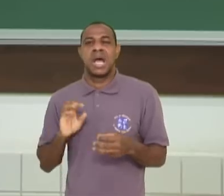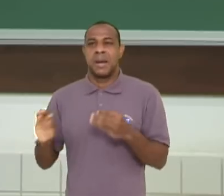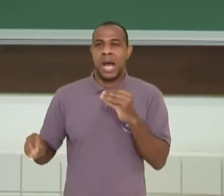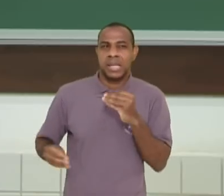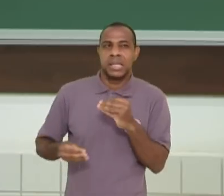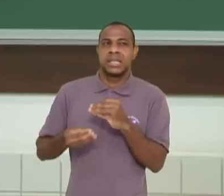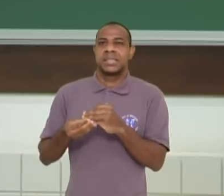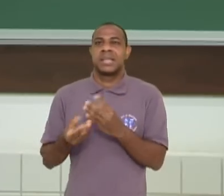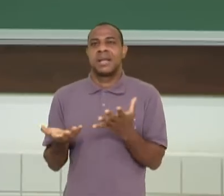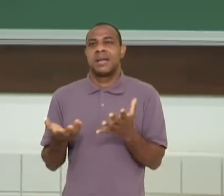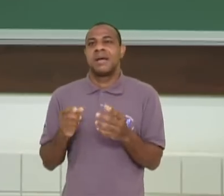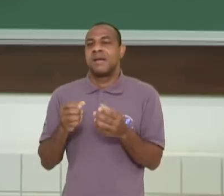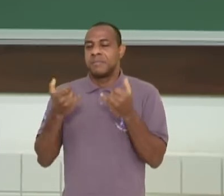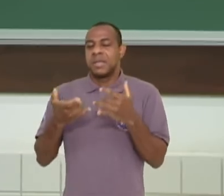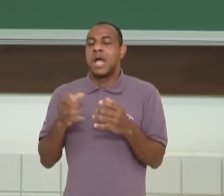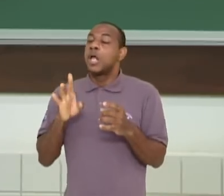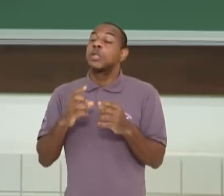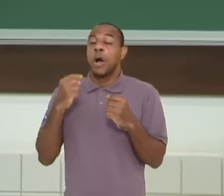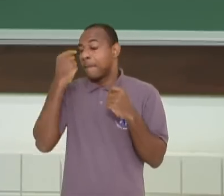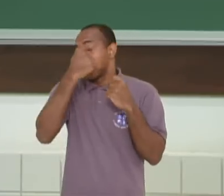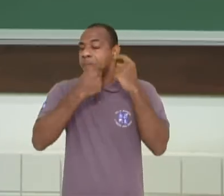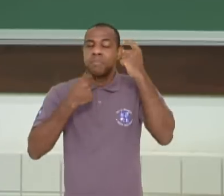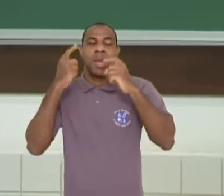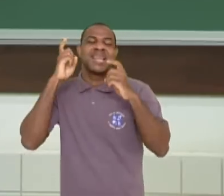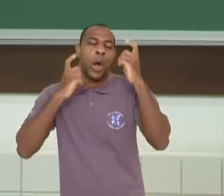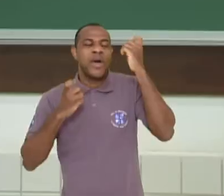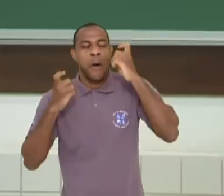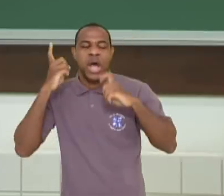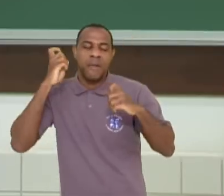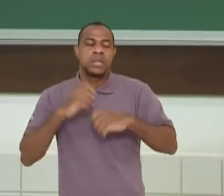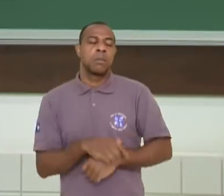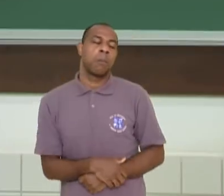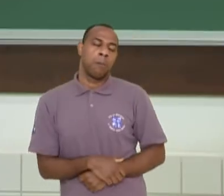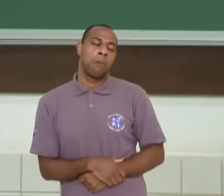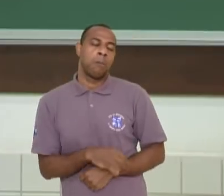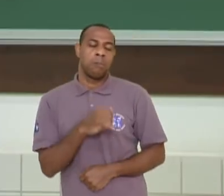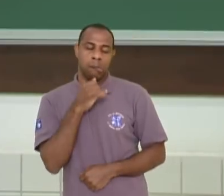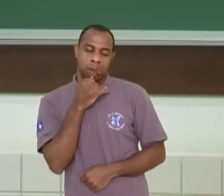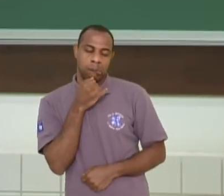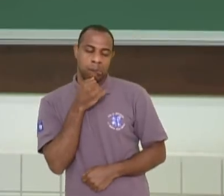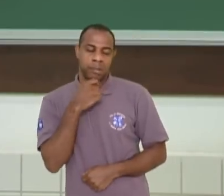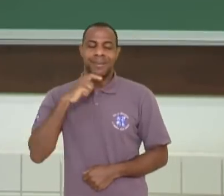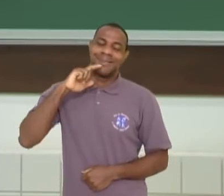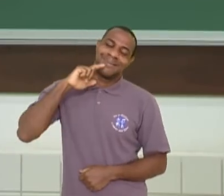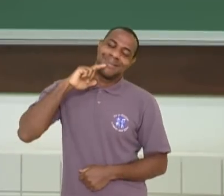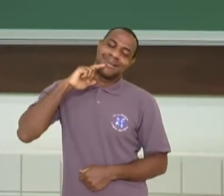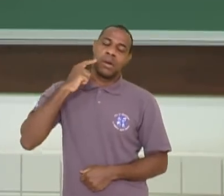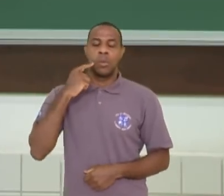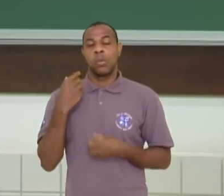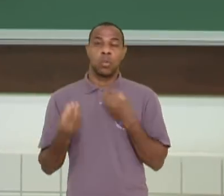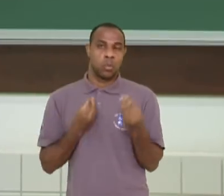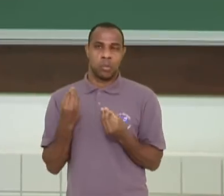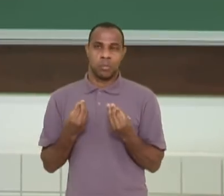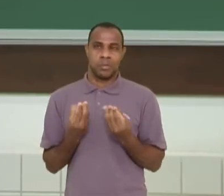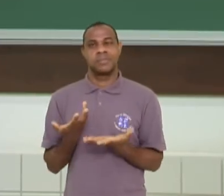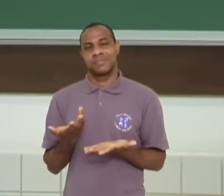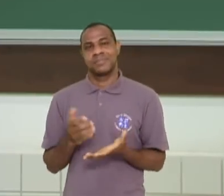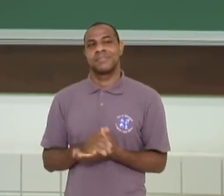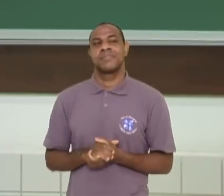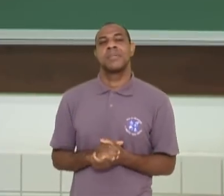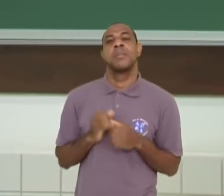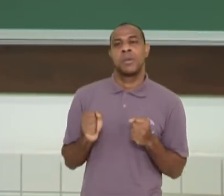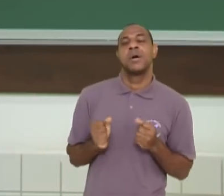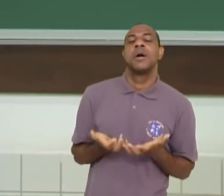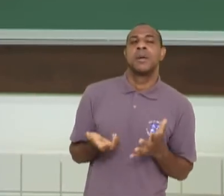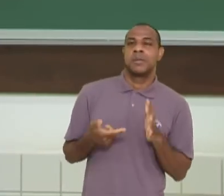apenas expressões faciais, pode ser também sem usar a face, somente com gestos, né? Então, tem todas essas situações que podem ser trabalhadas dentro da mímica. É um